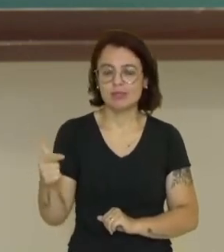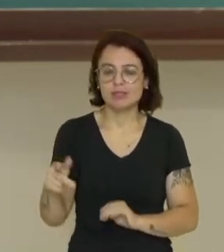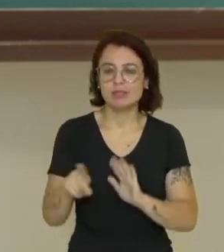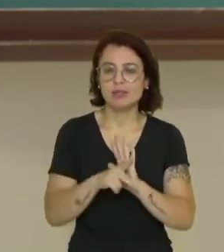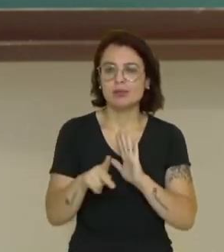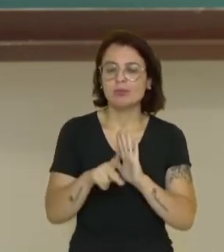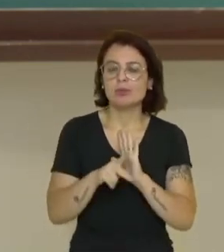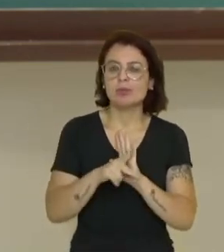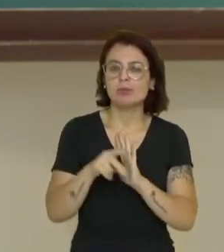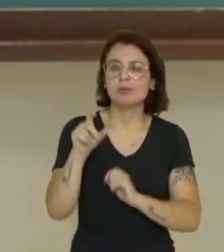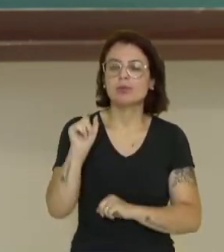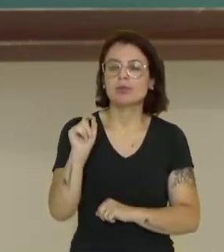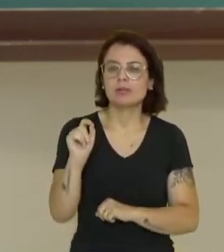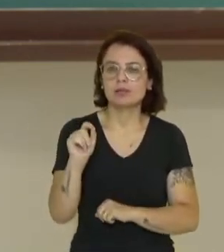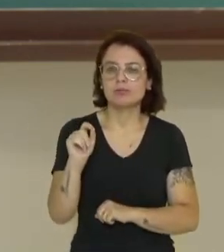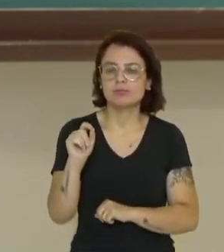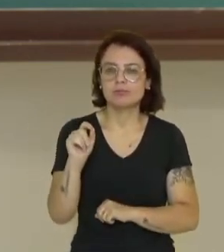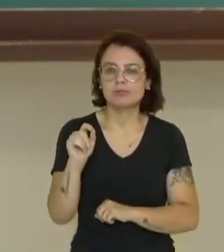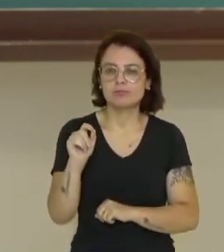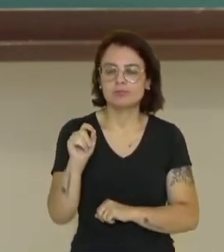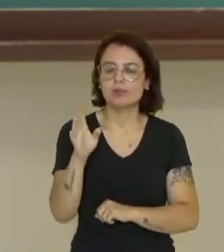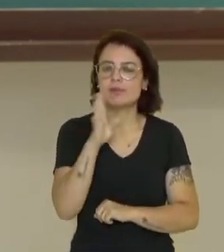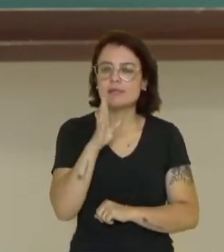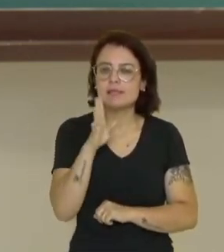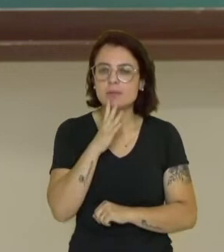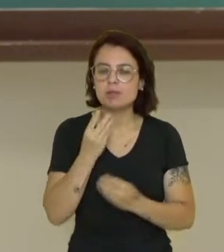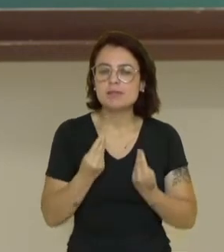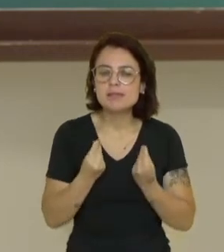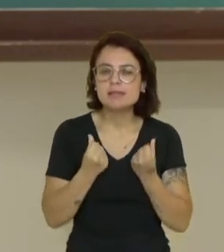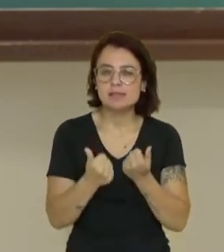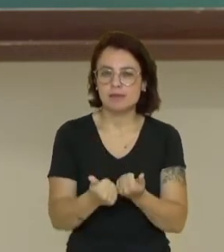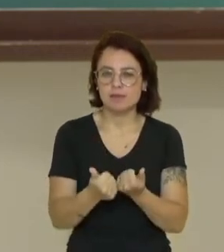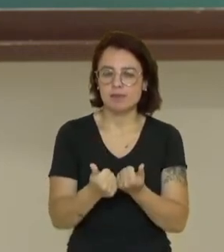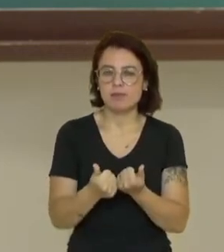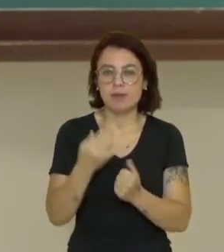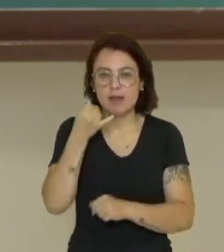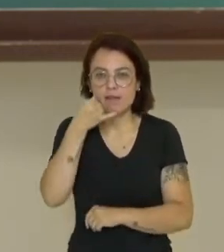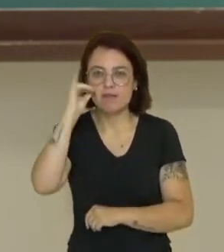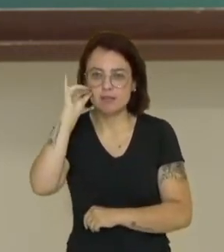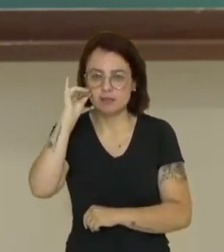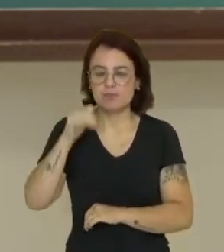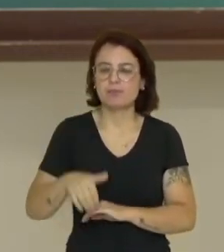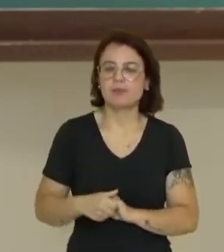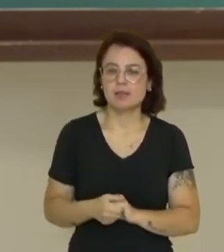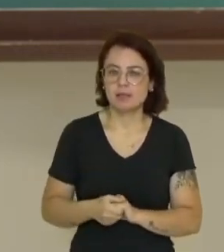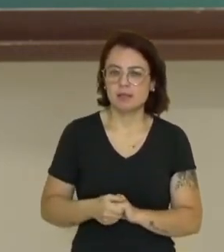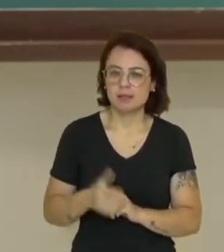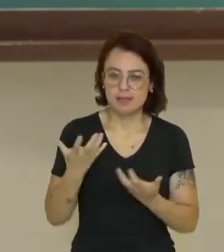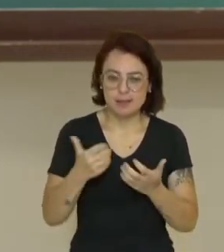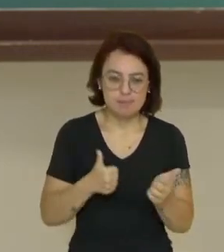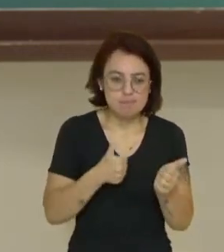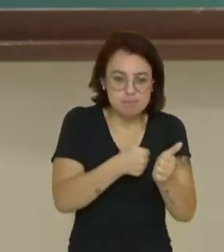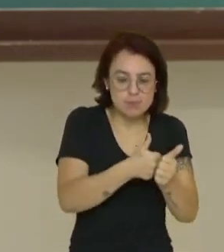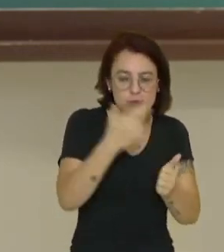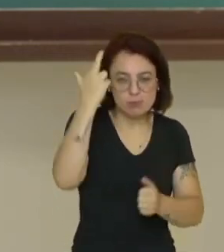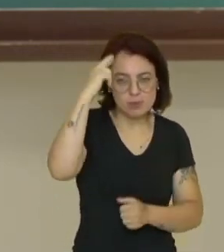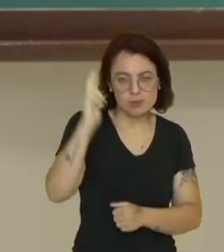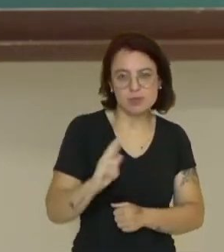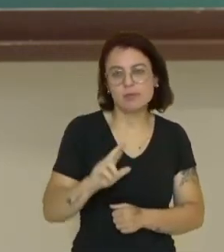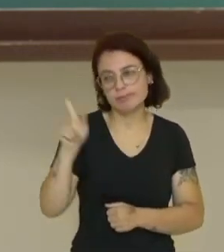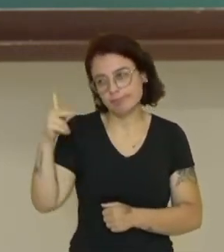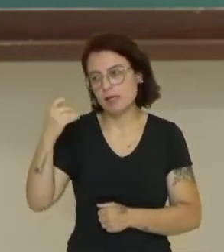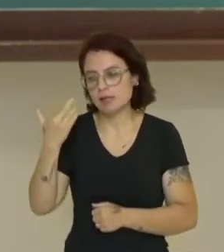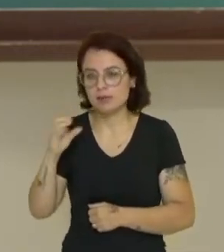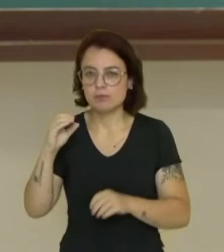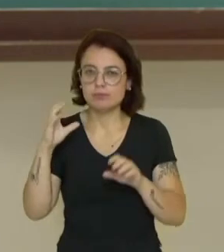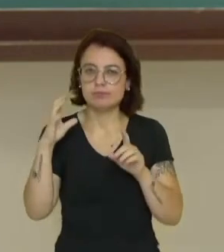que é passional, o seu lado de conhecimento sensível, evite, né? Se aproxime do conhecimento racional. É isso que diz o